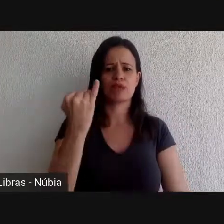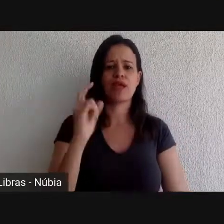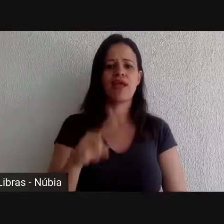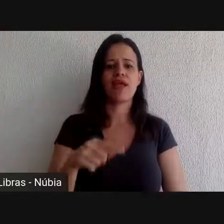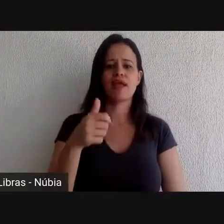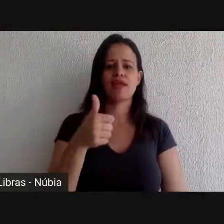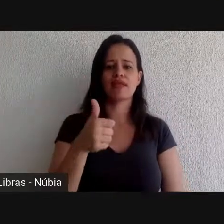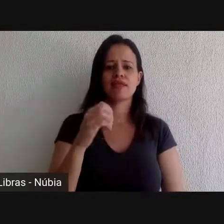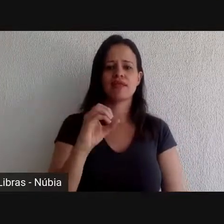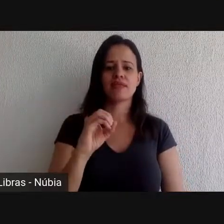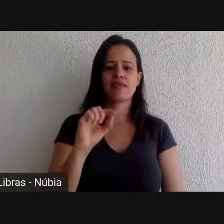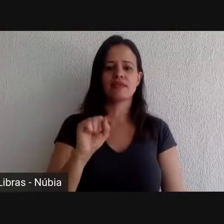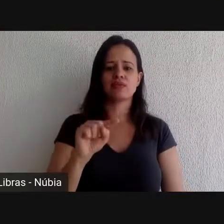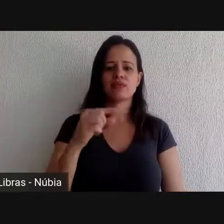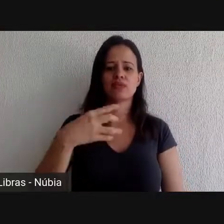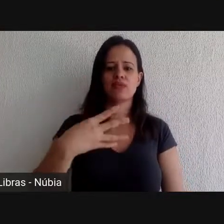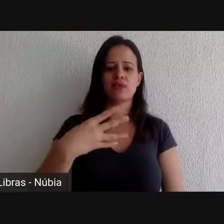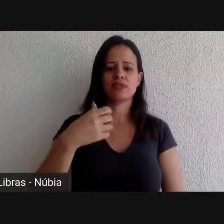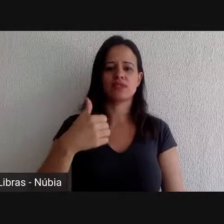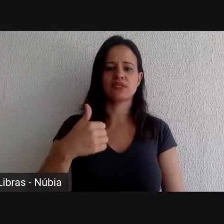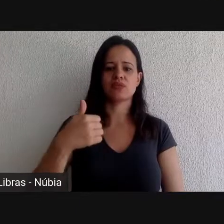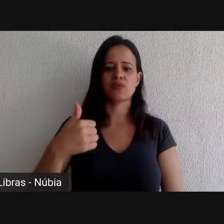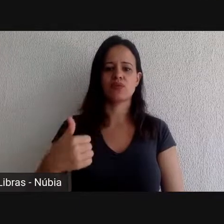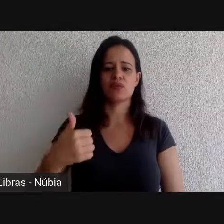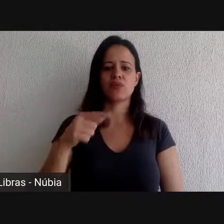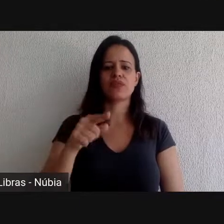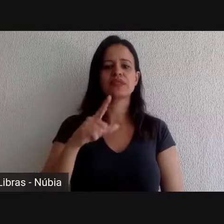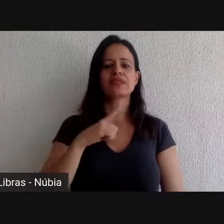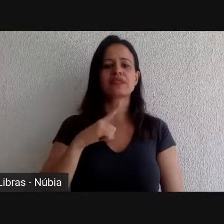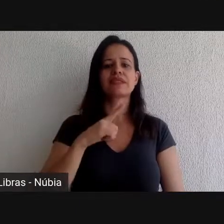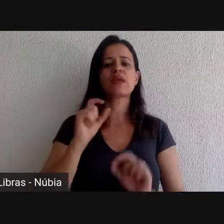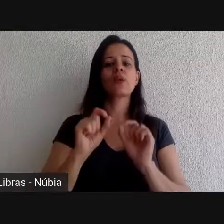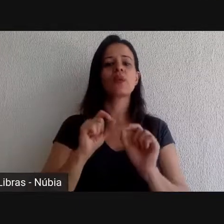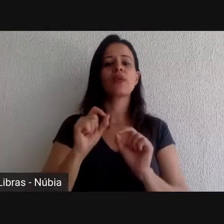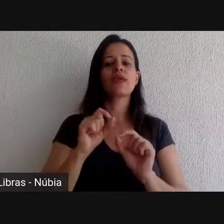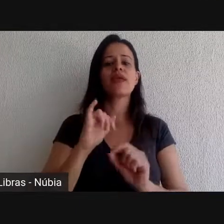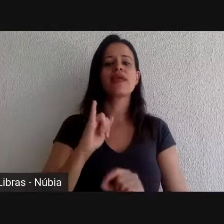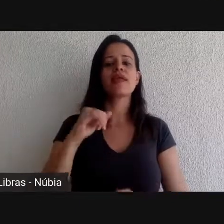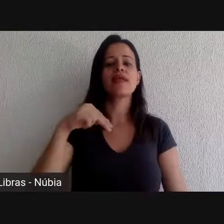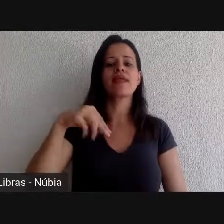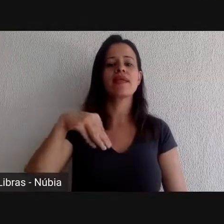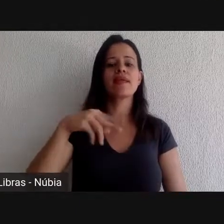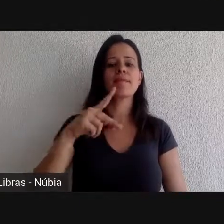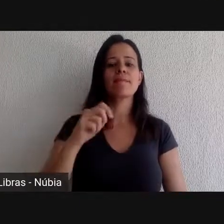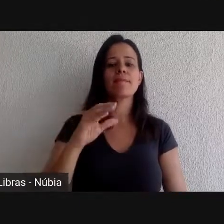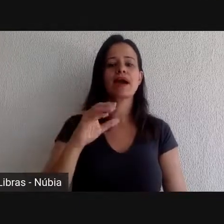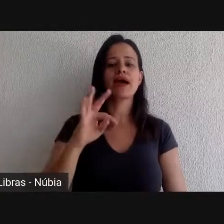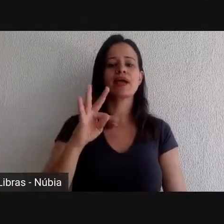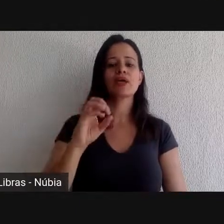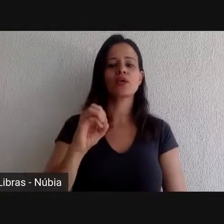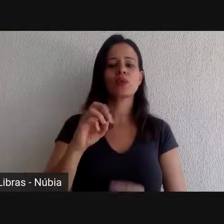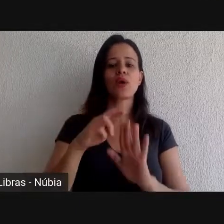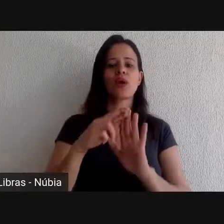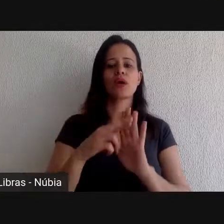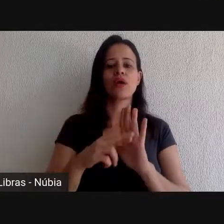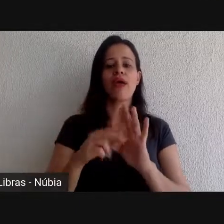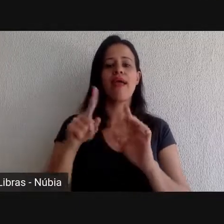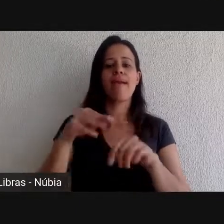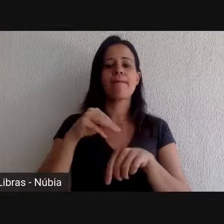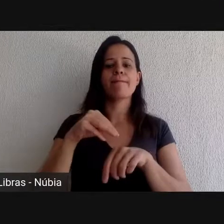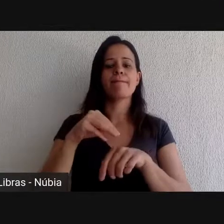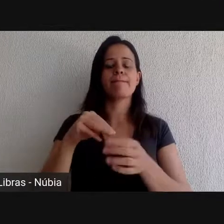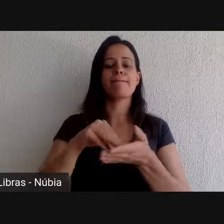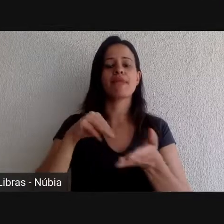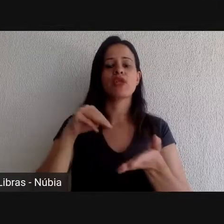decreto 10.411, que é de avaliação de impacto regulatório, que nada mais é também do que a metodologia de análise de avaliação